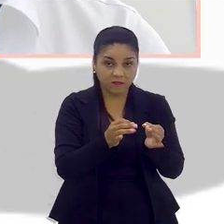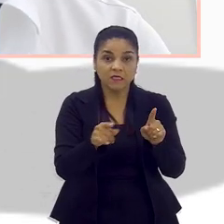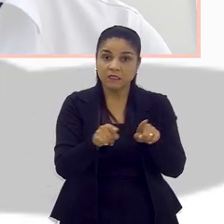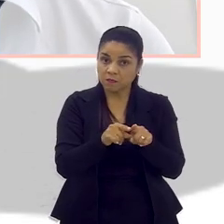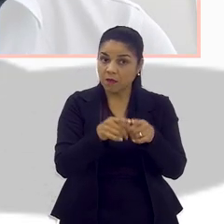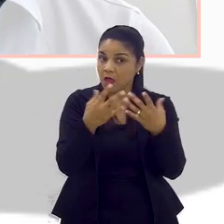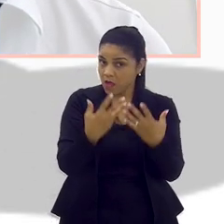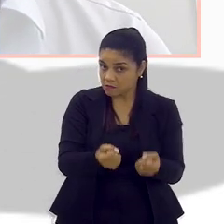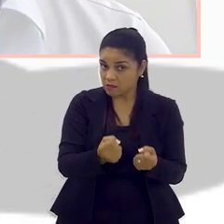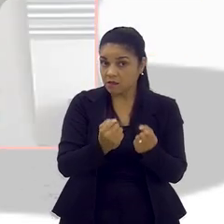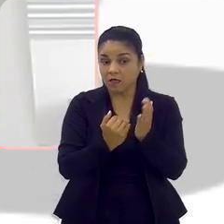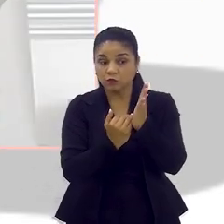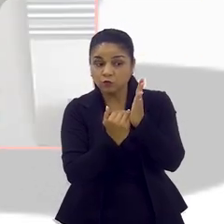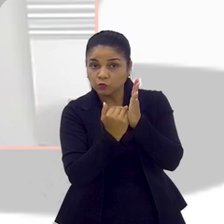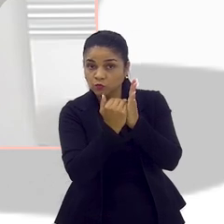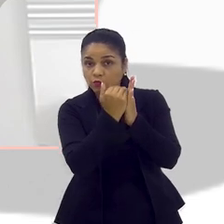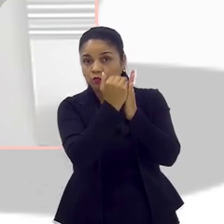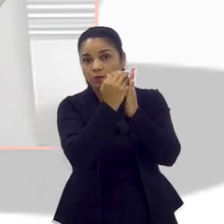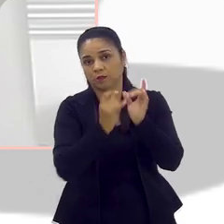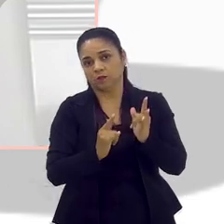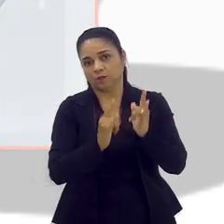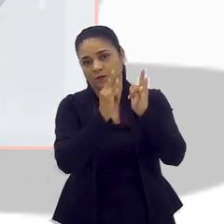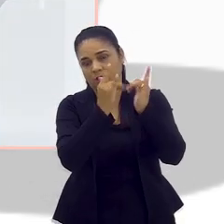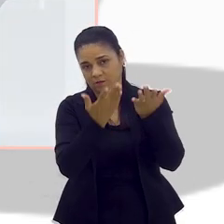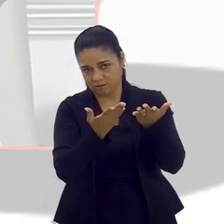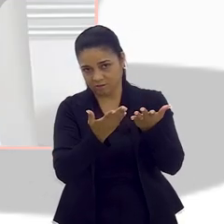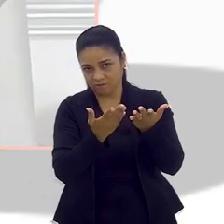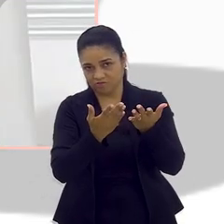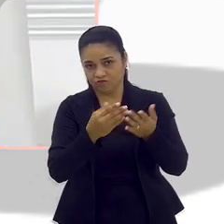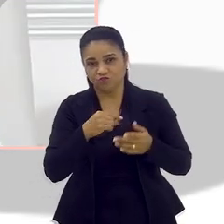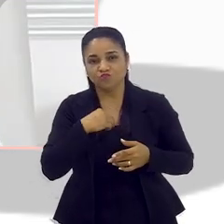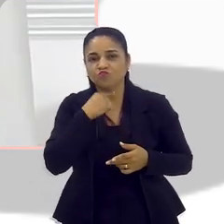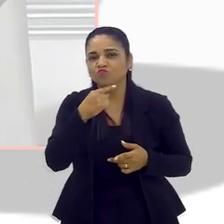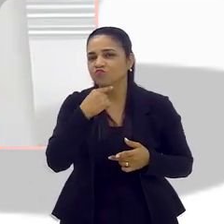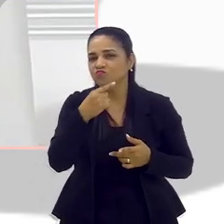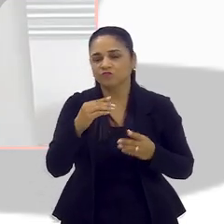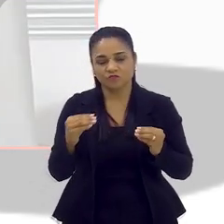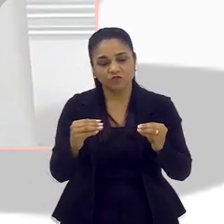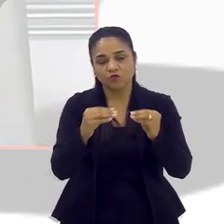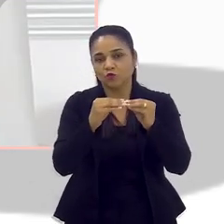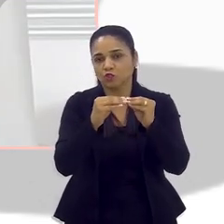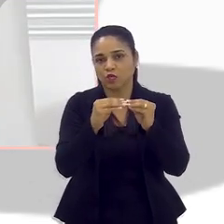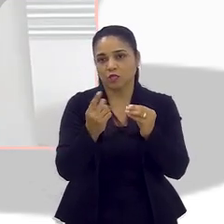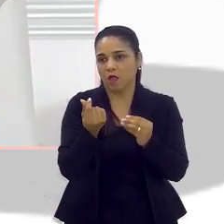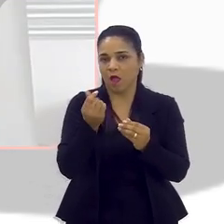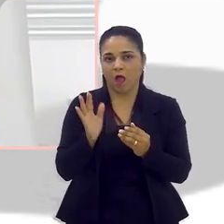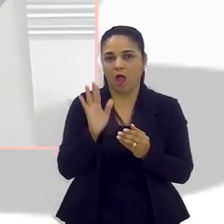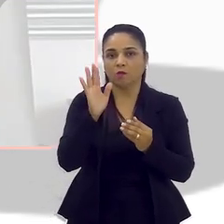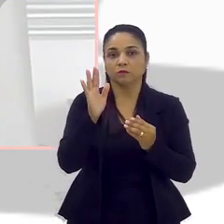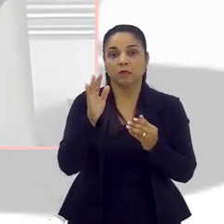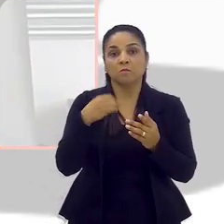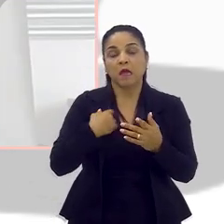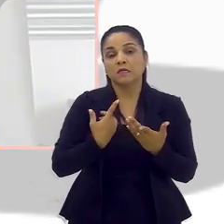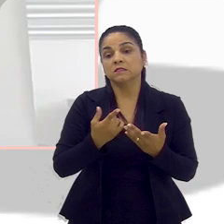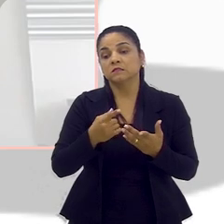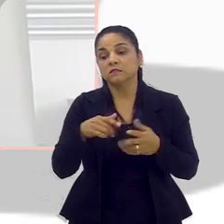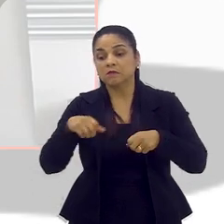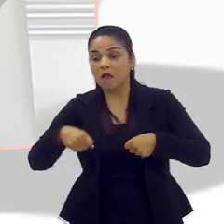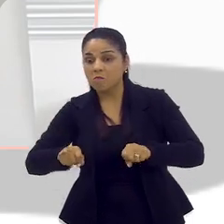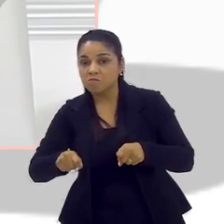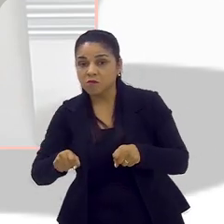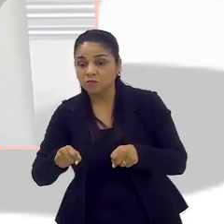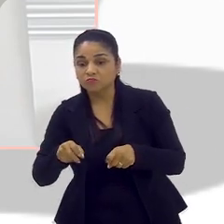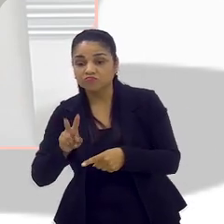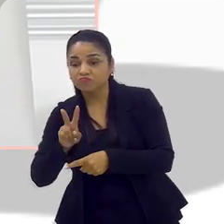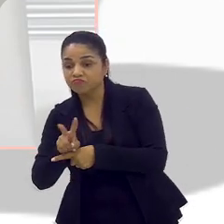Isso. E aceitar subir, né? Porque às vezes não é Sim. o valor, mas não adianta oferecer uma gorjeta alta se ele não tiver seguro para